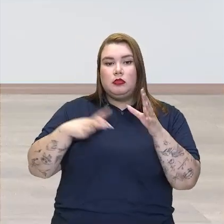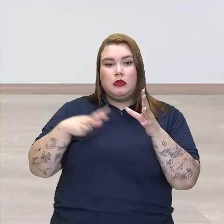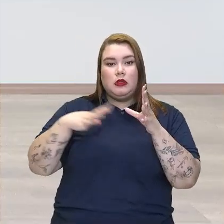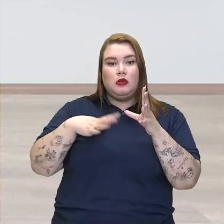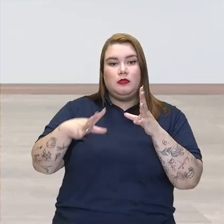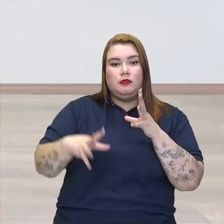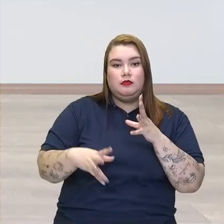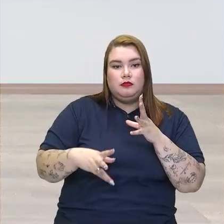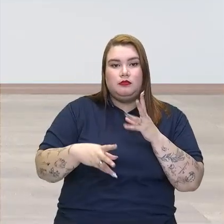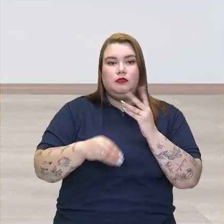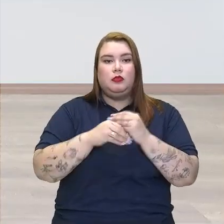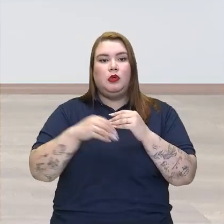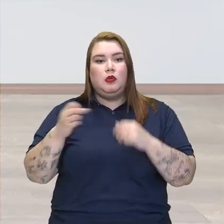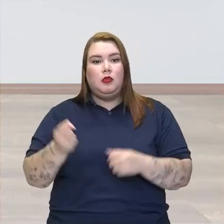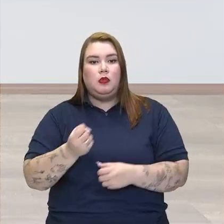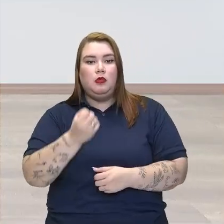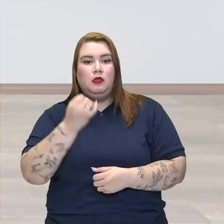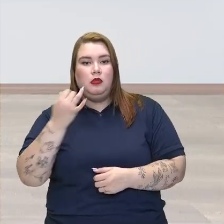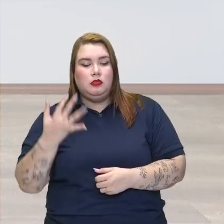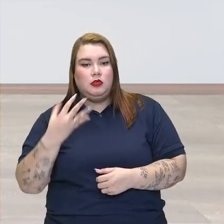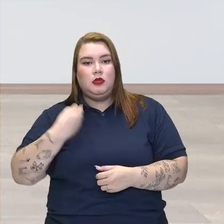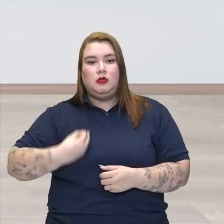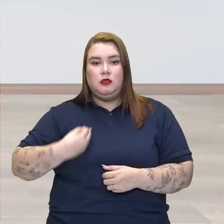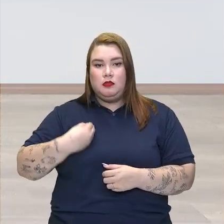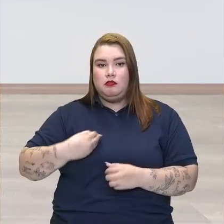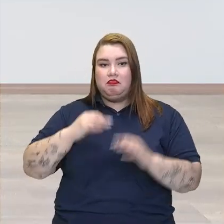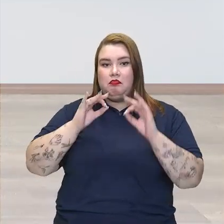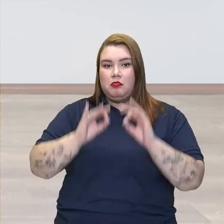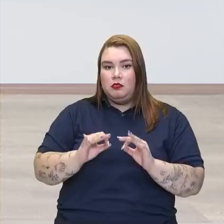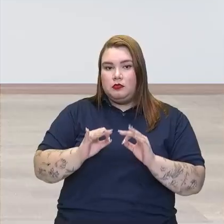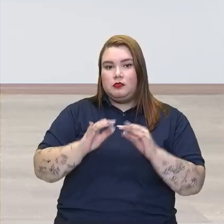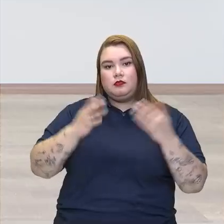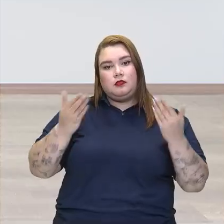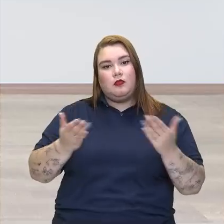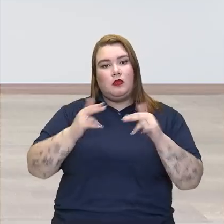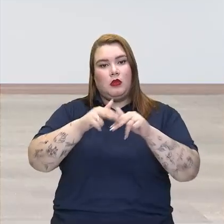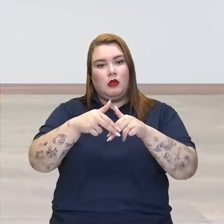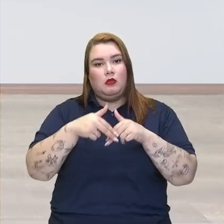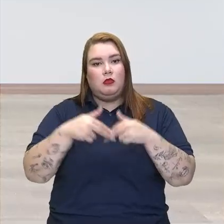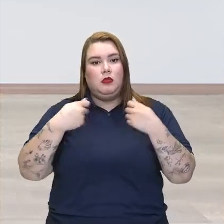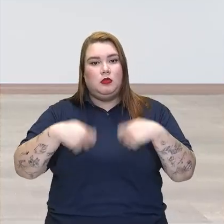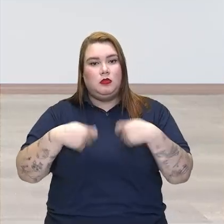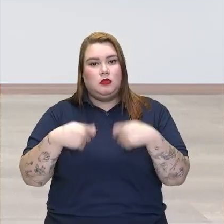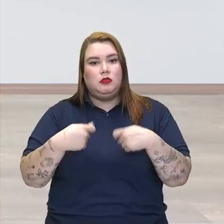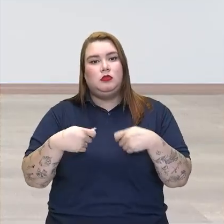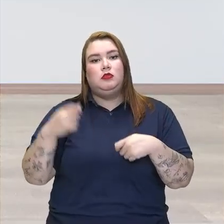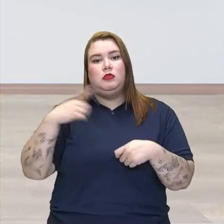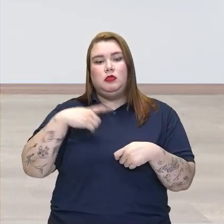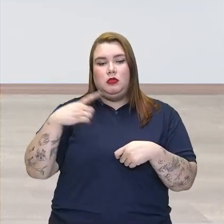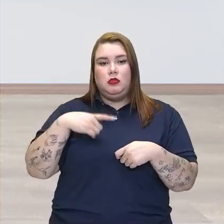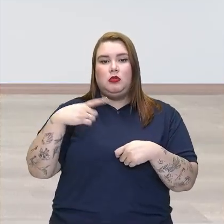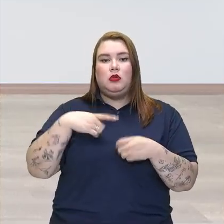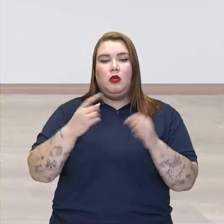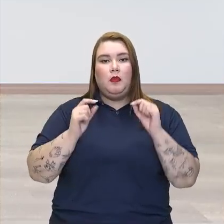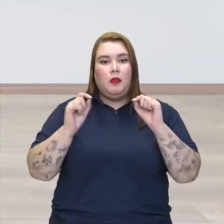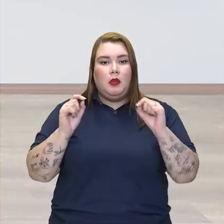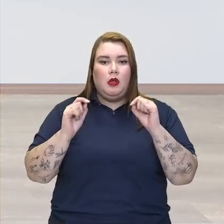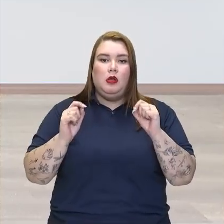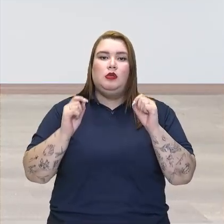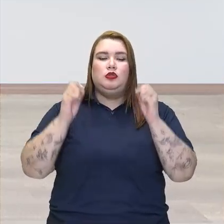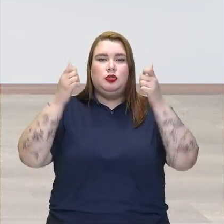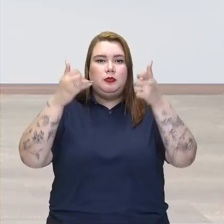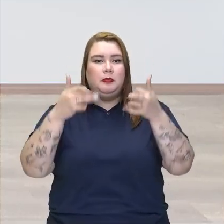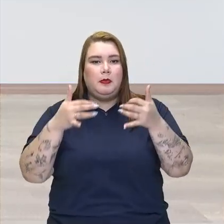agreguem essa quantidade de realidades que nós temos. Por isso que a gente precisou realmente, né, Ellen, voltar aí nas